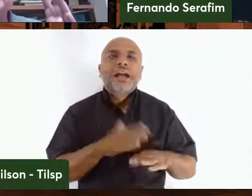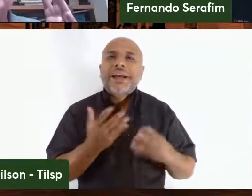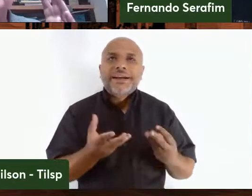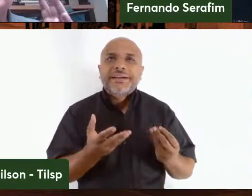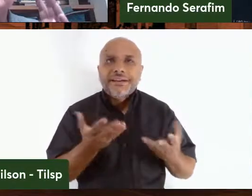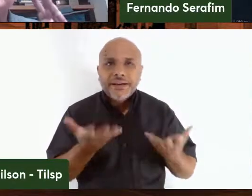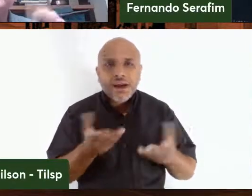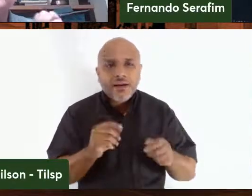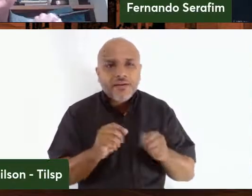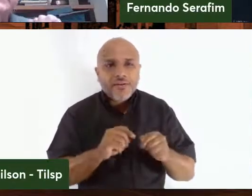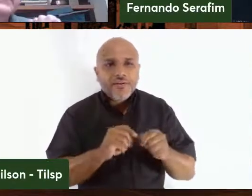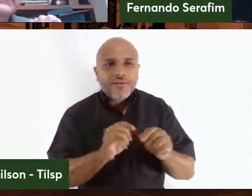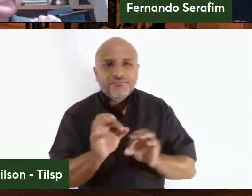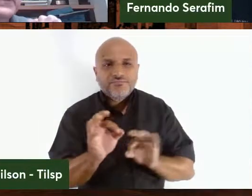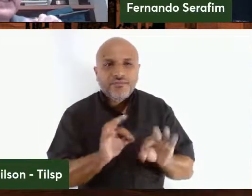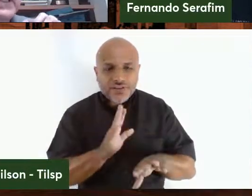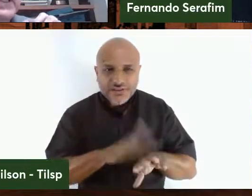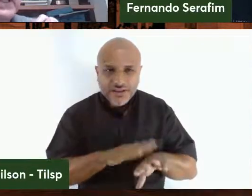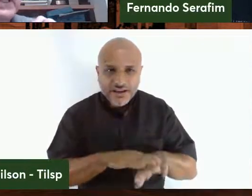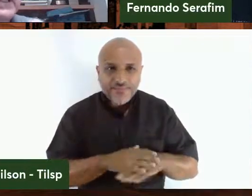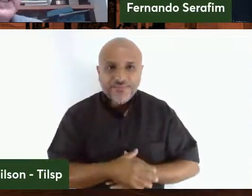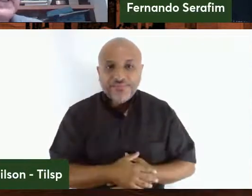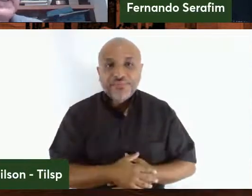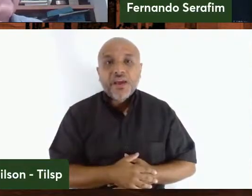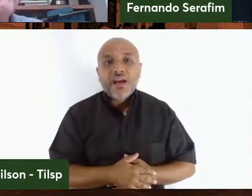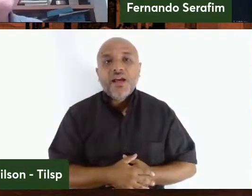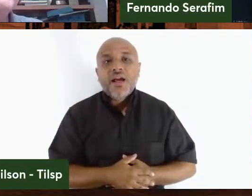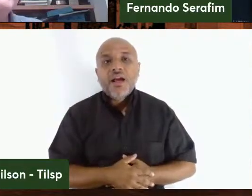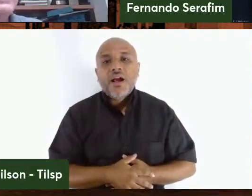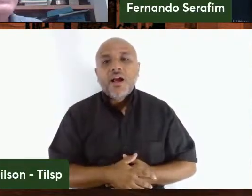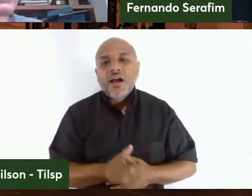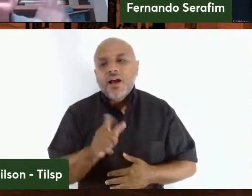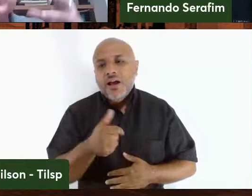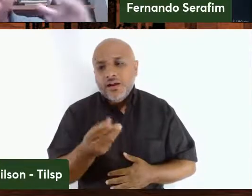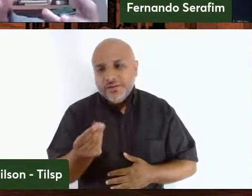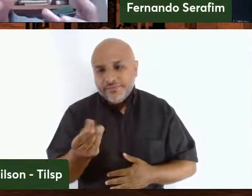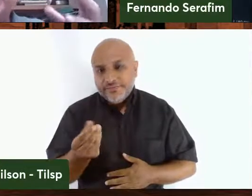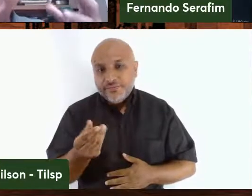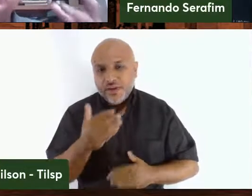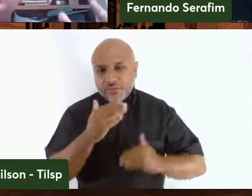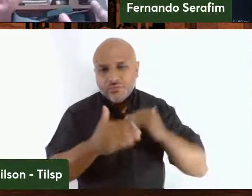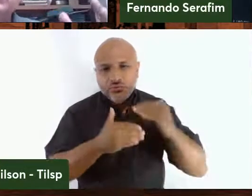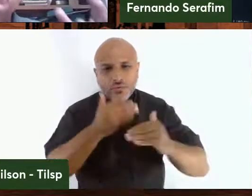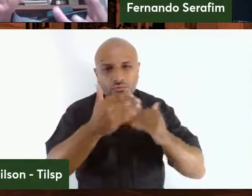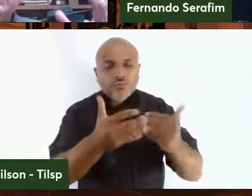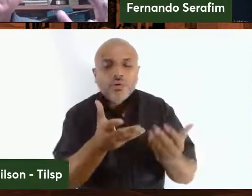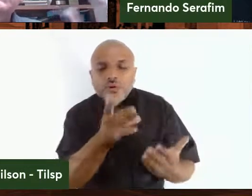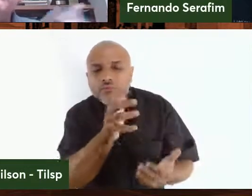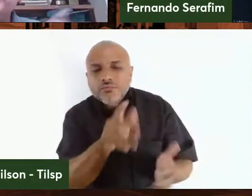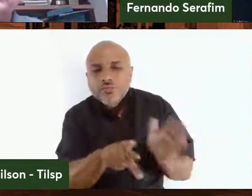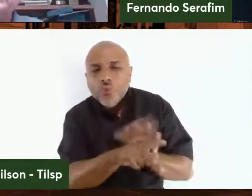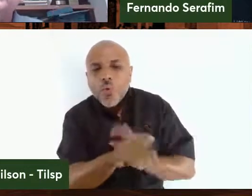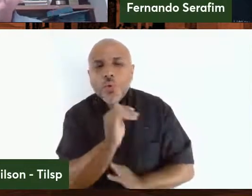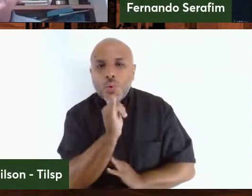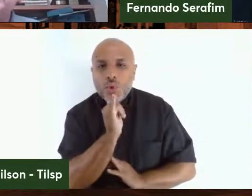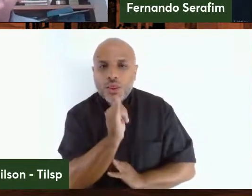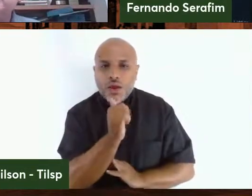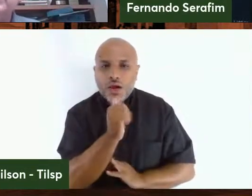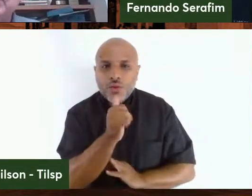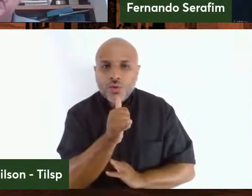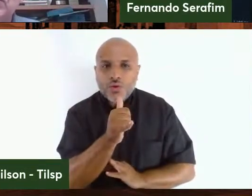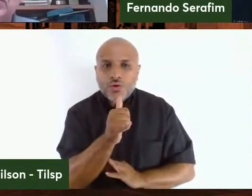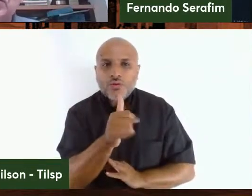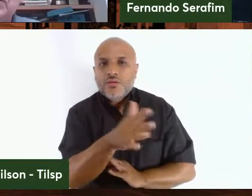queria fazer, Fernando, era construir um narrador que não fosse da minha